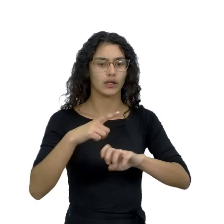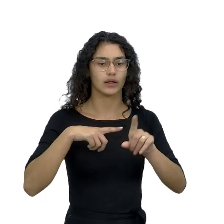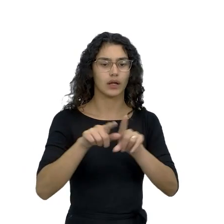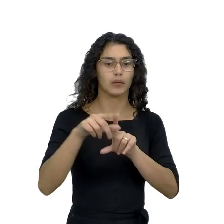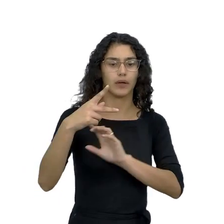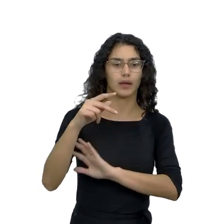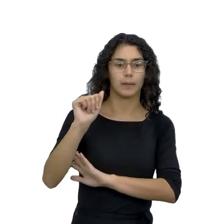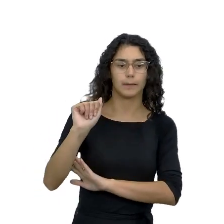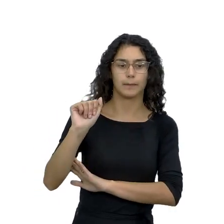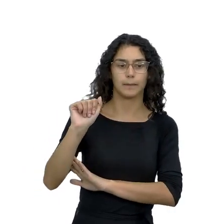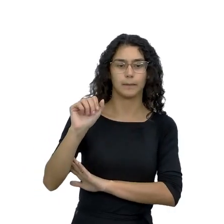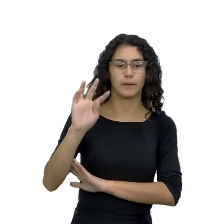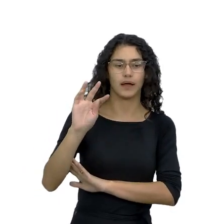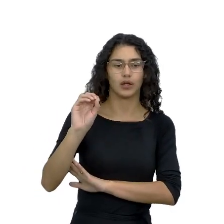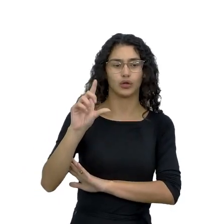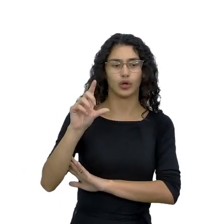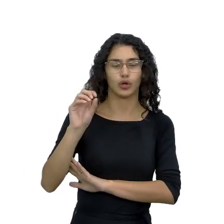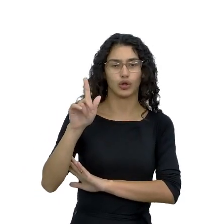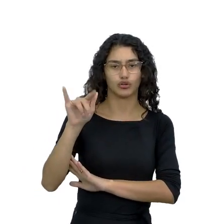paleontologia.